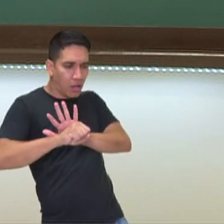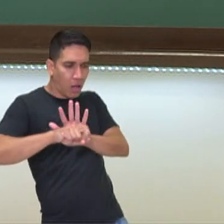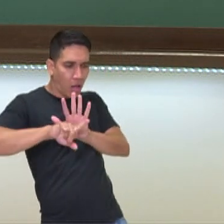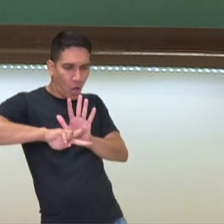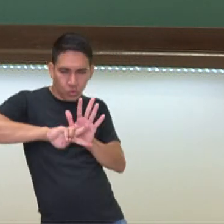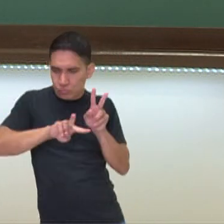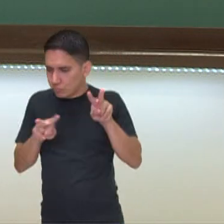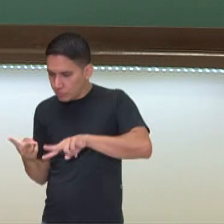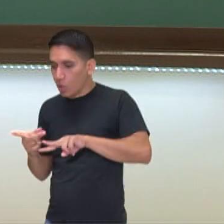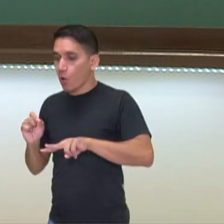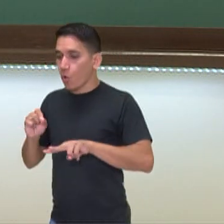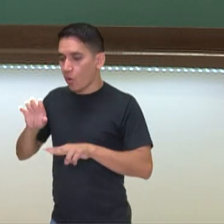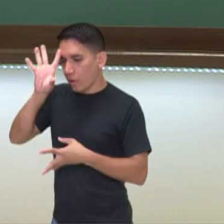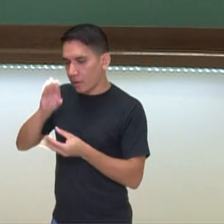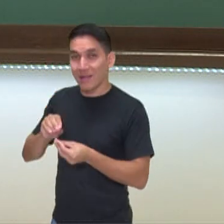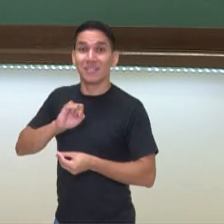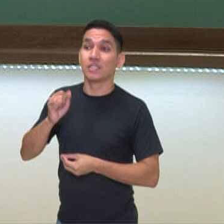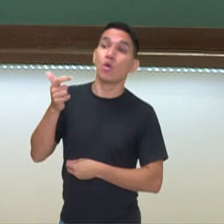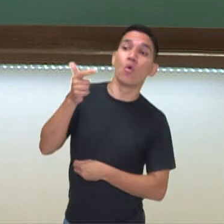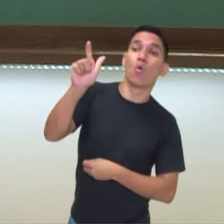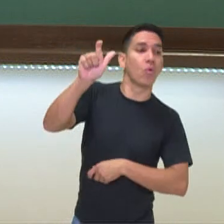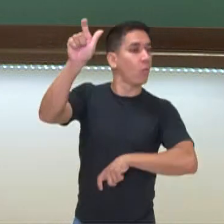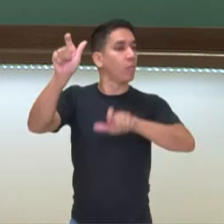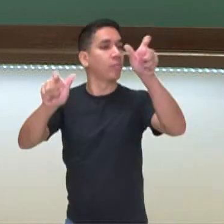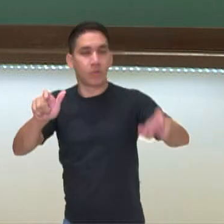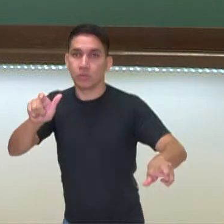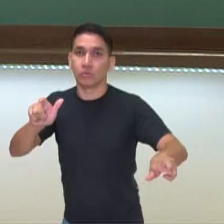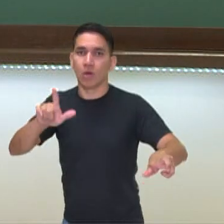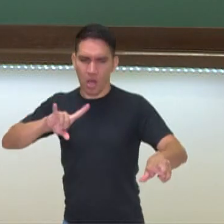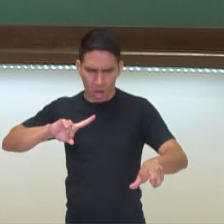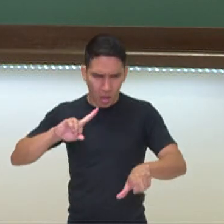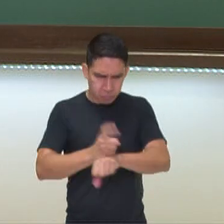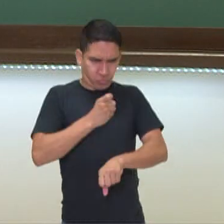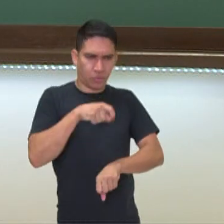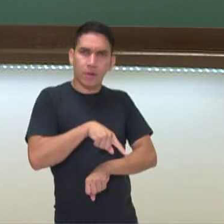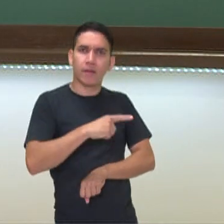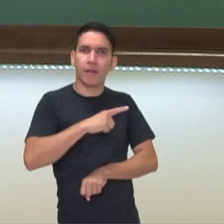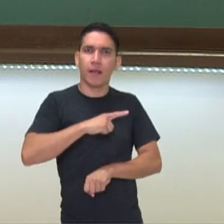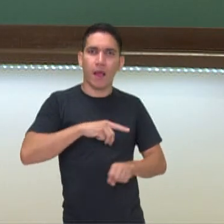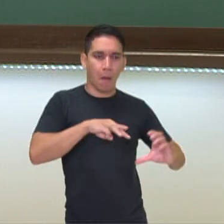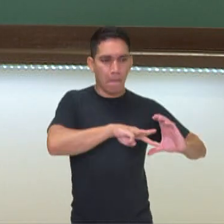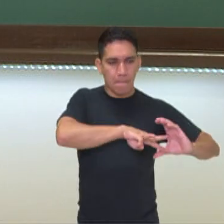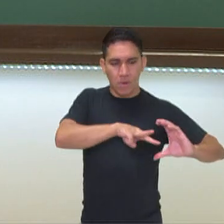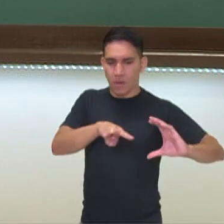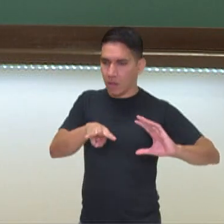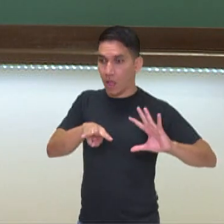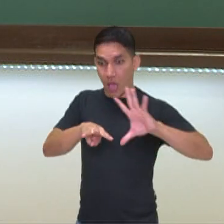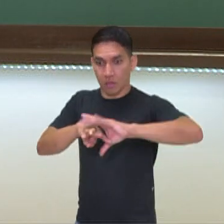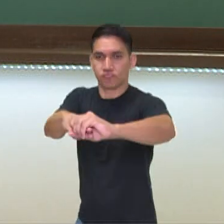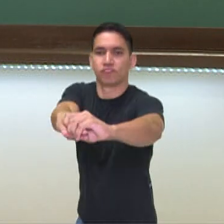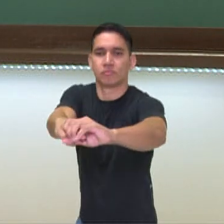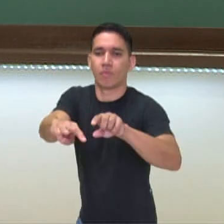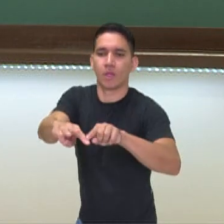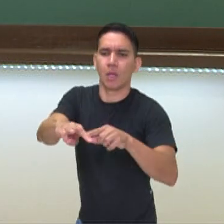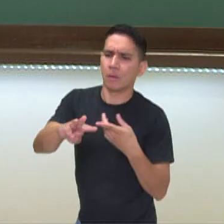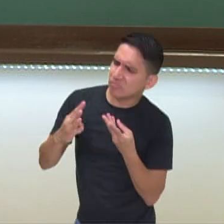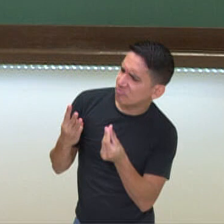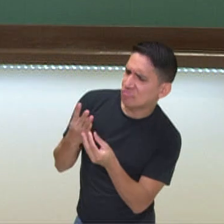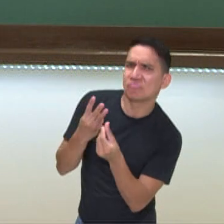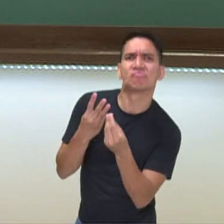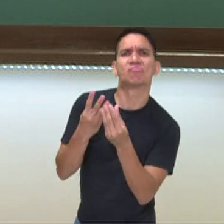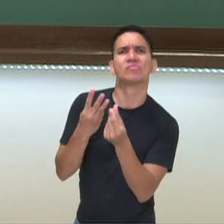mensagem. Caso o adversário, o oponente, tivesse acesso àquela mensagem no meio do caminho, ele não conseguiria